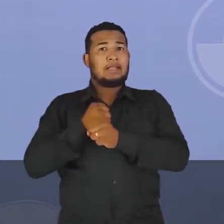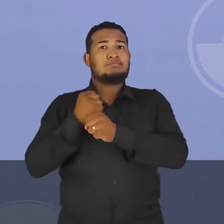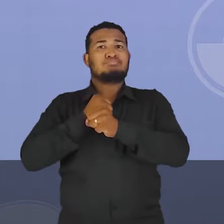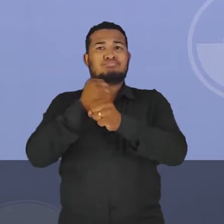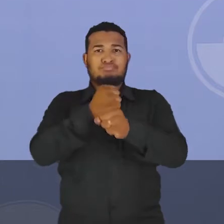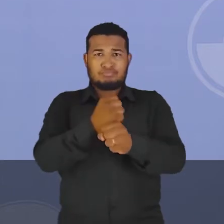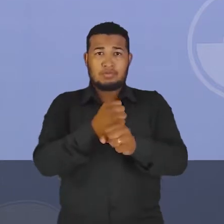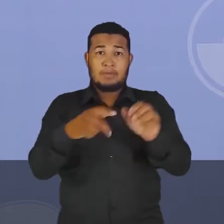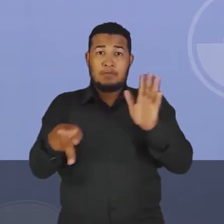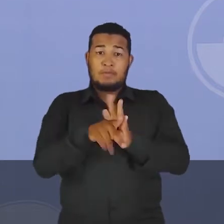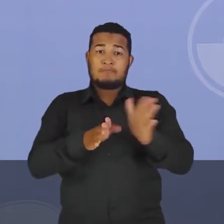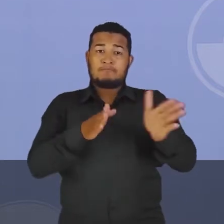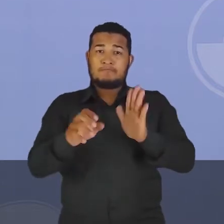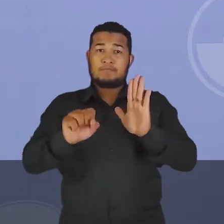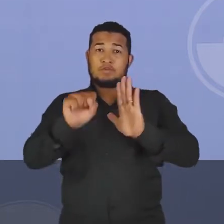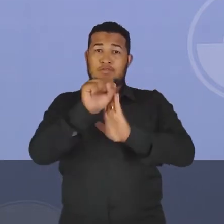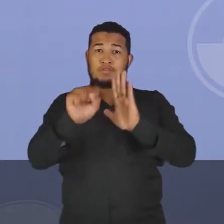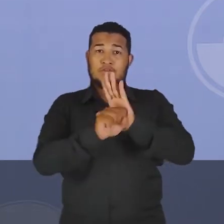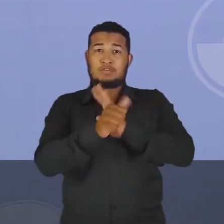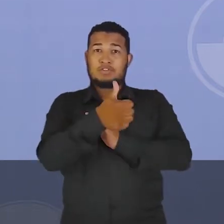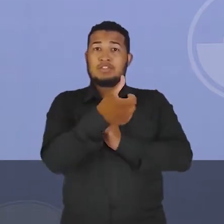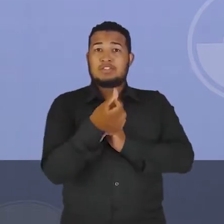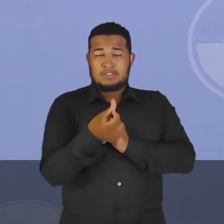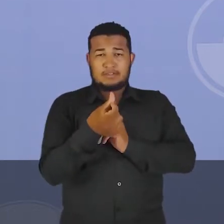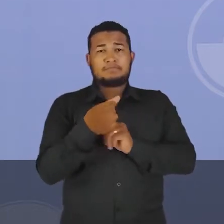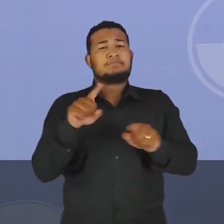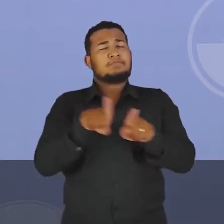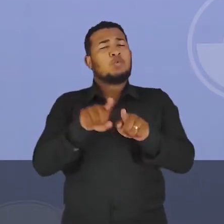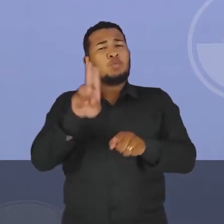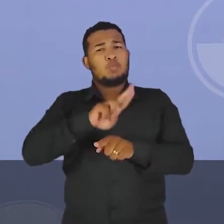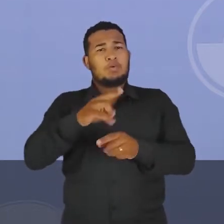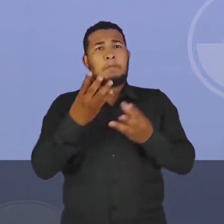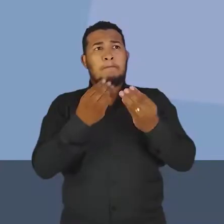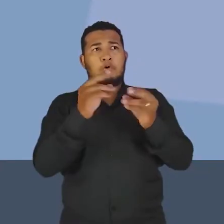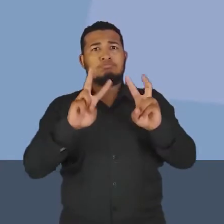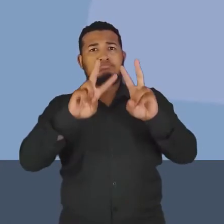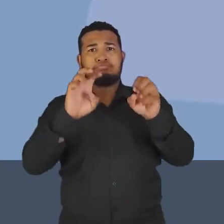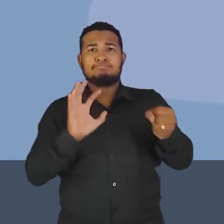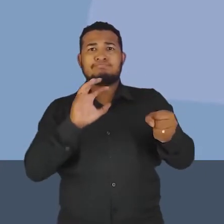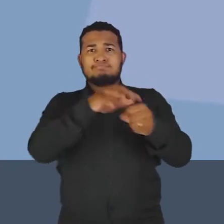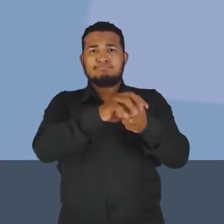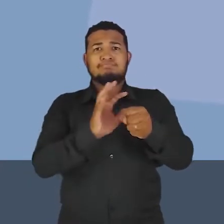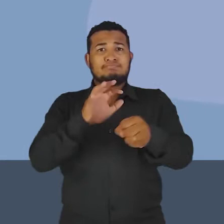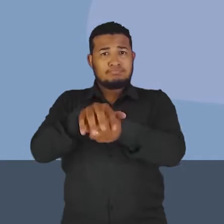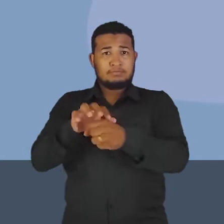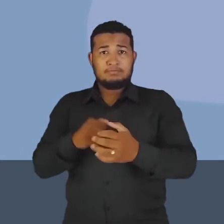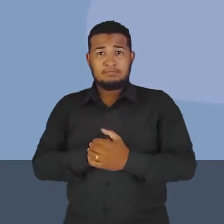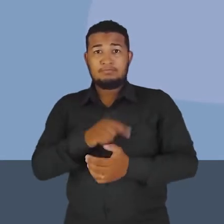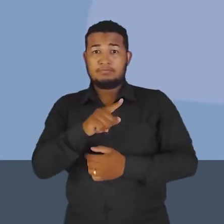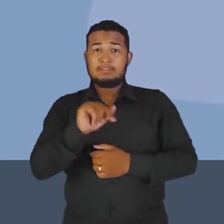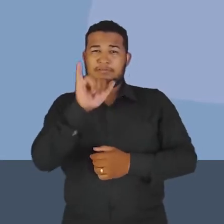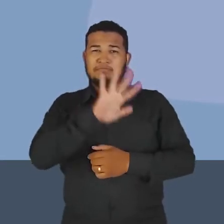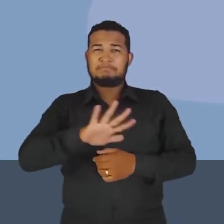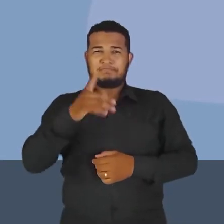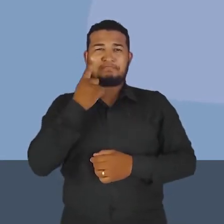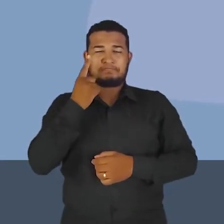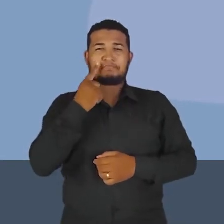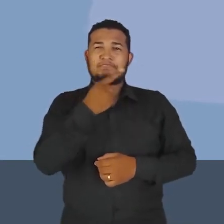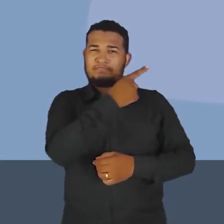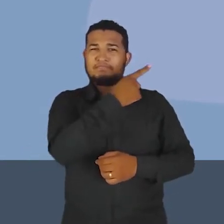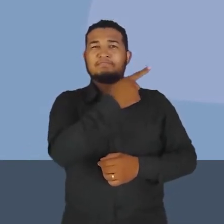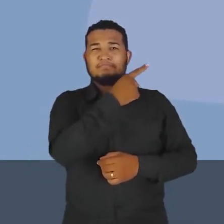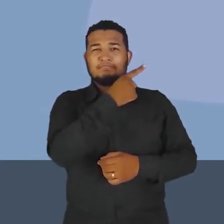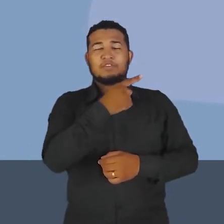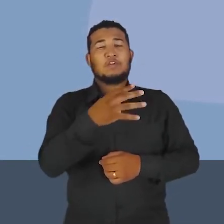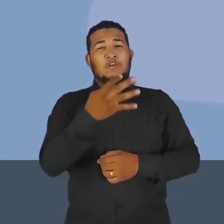século XVI, a gente não teve muita iniciativa de colonização. Trago aqui para vocês a imagem da Ilha de Trindade. Pouca gente sabe, mas é